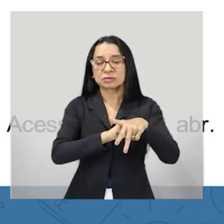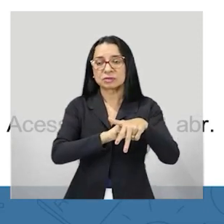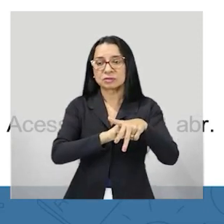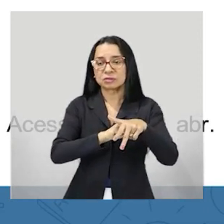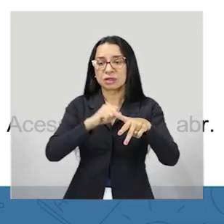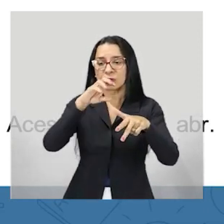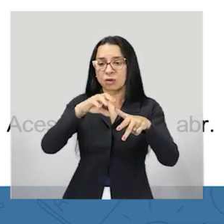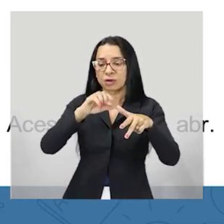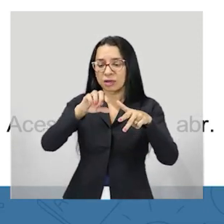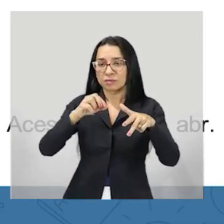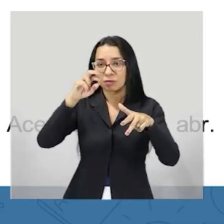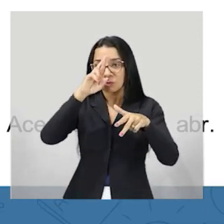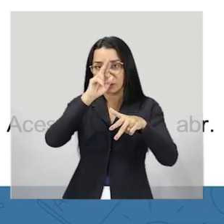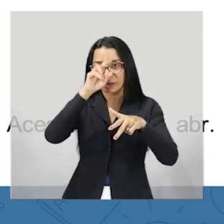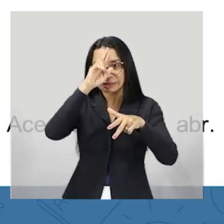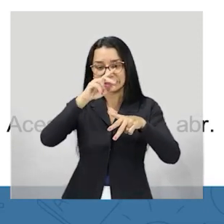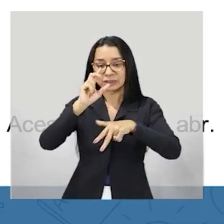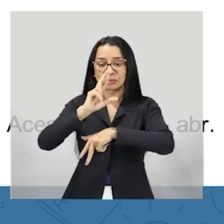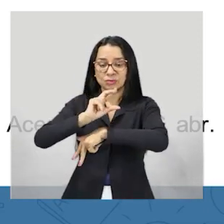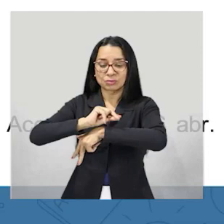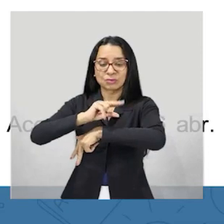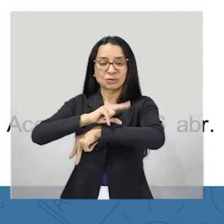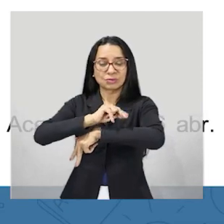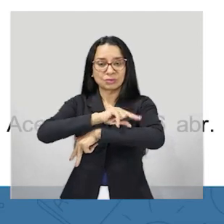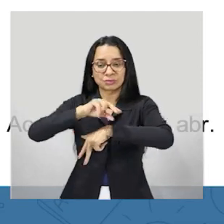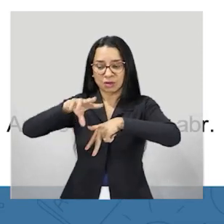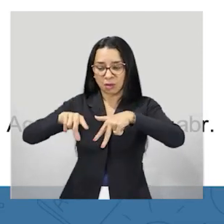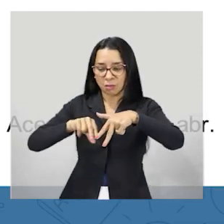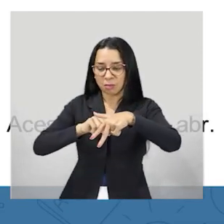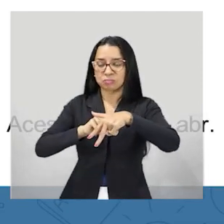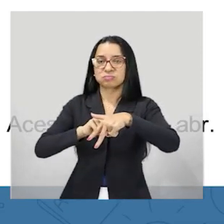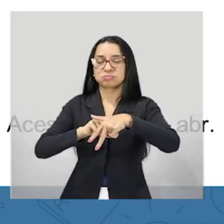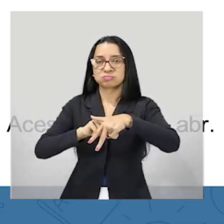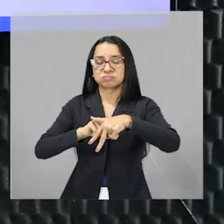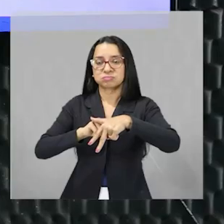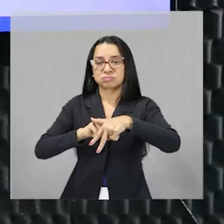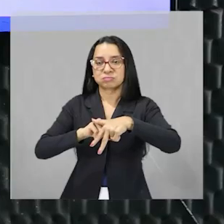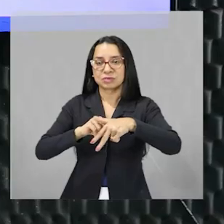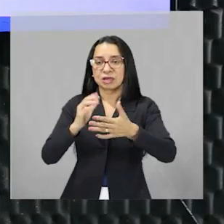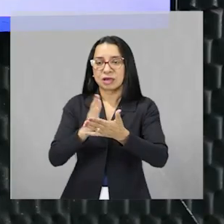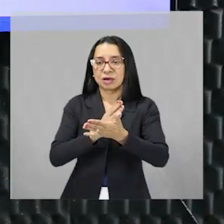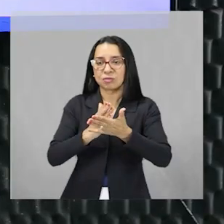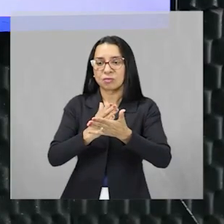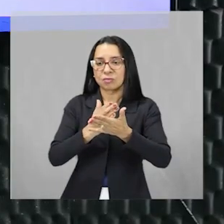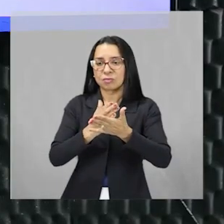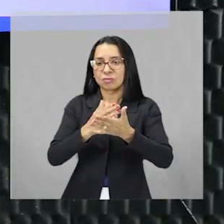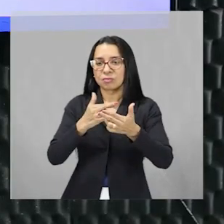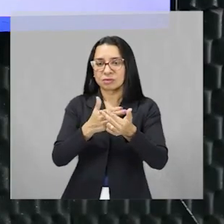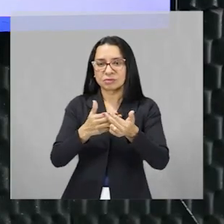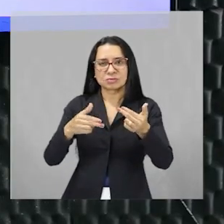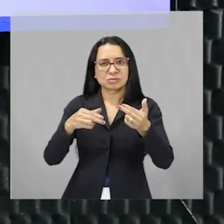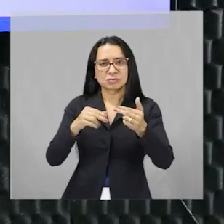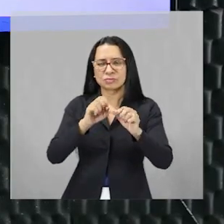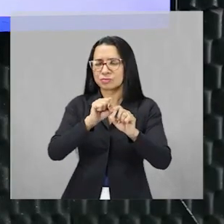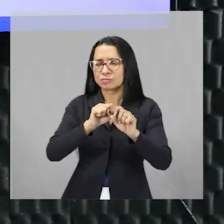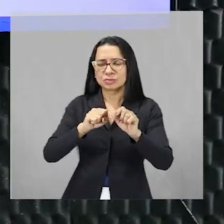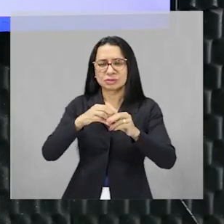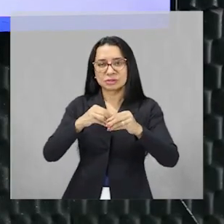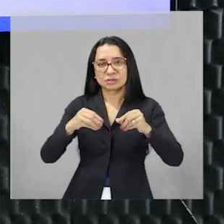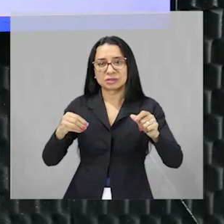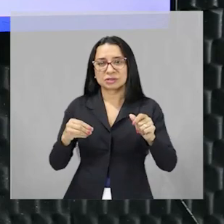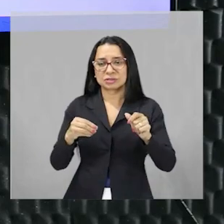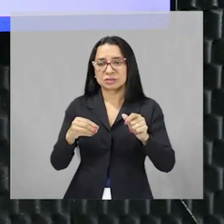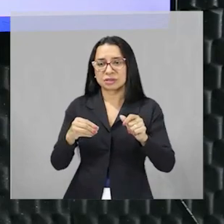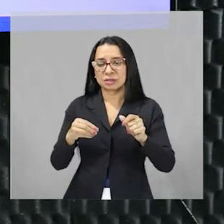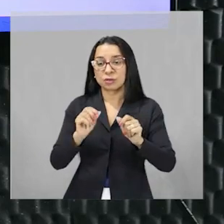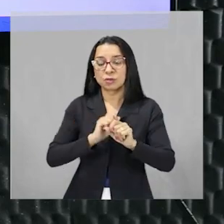dentro e fechavam. Os grilos vão liberar nesse processo aí, dentro da caixa, algumas substâncias que vão deixar esse papel com uma aparência